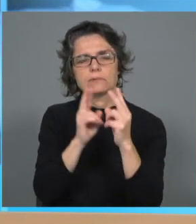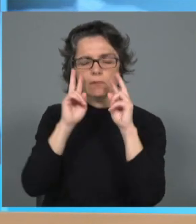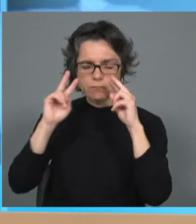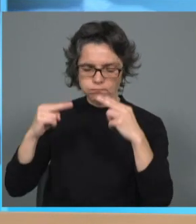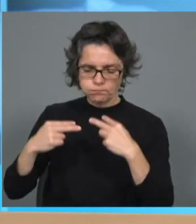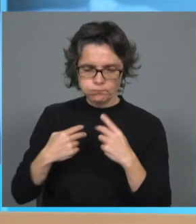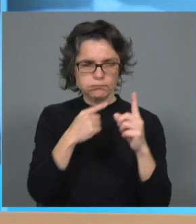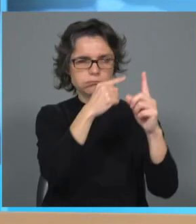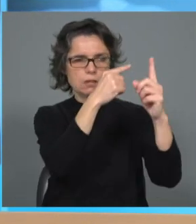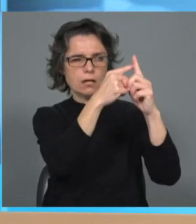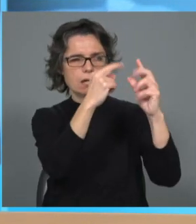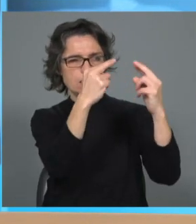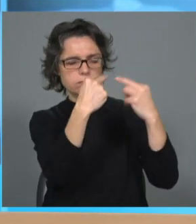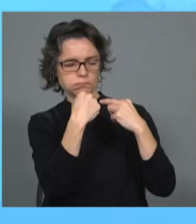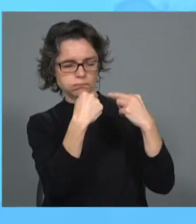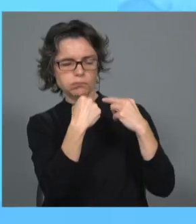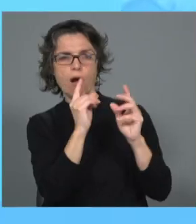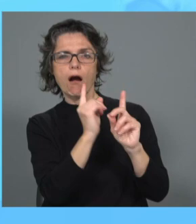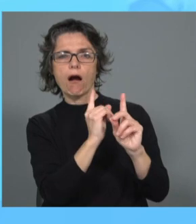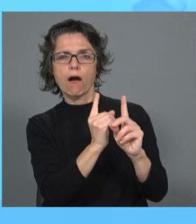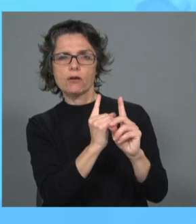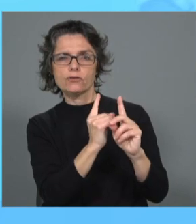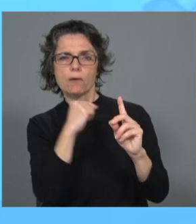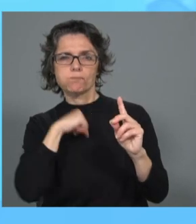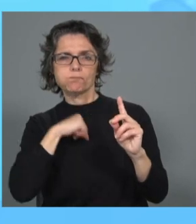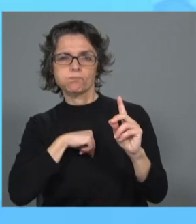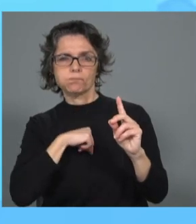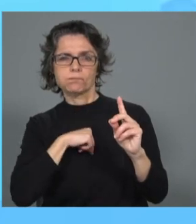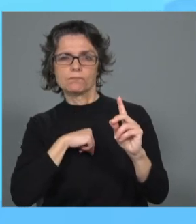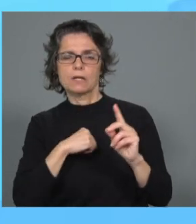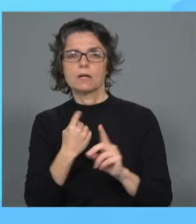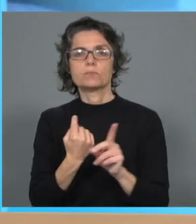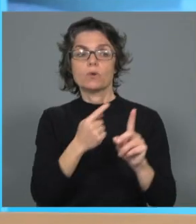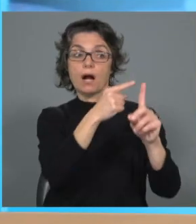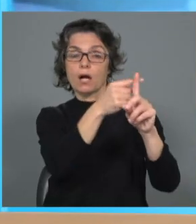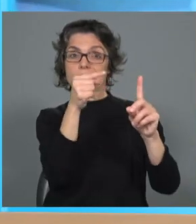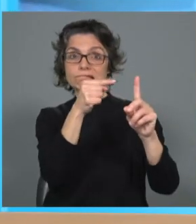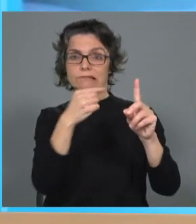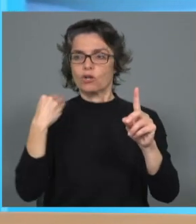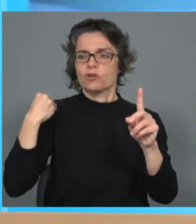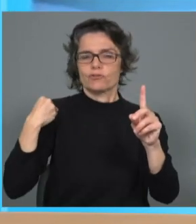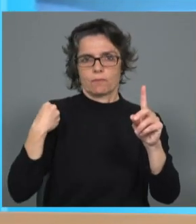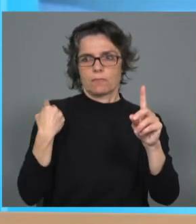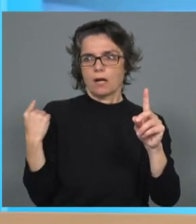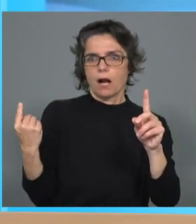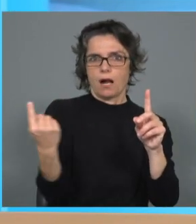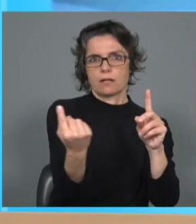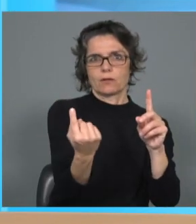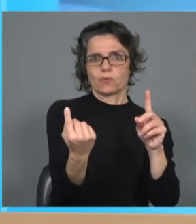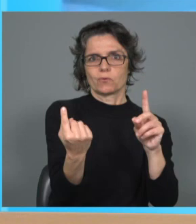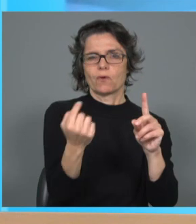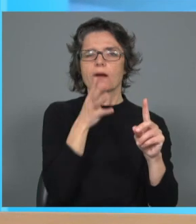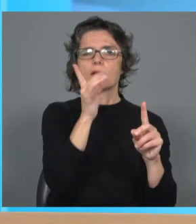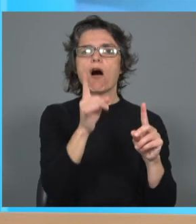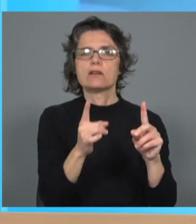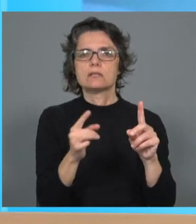e para perceberem o que é que a cruz estava a pedir naquele momento nas suas vidas. Porque esta cruz traz este convite de preparem-se,